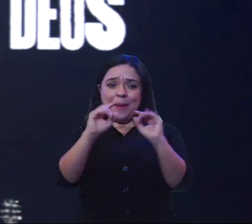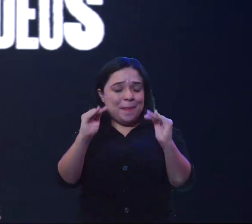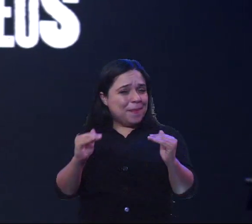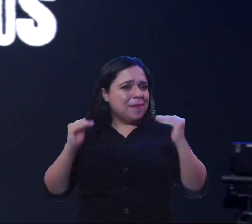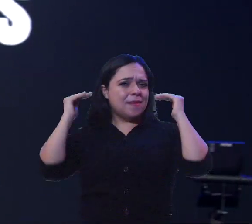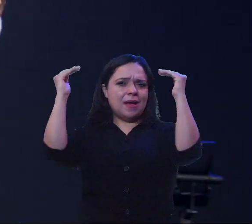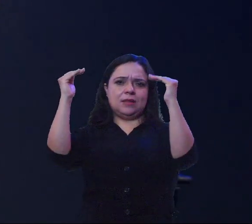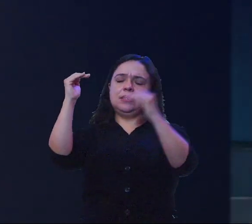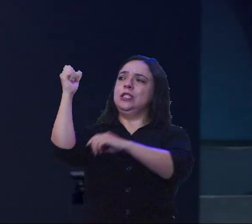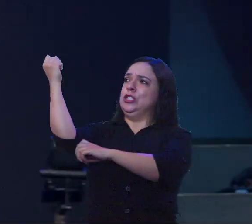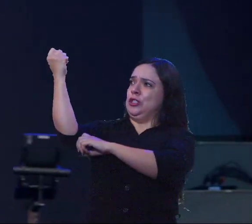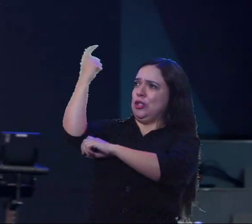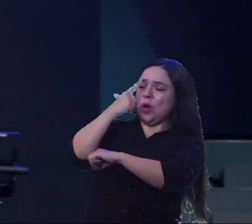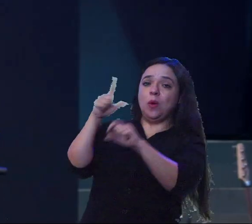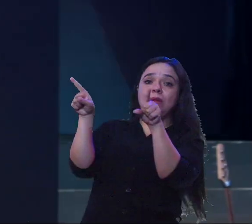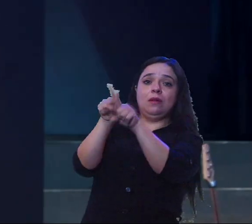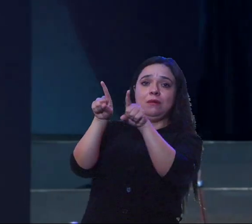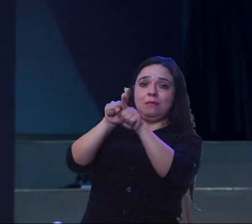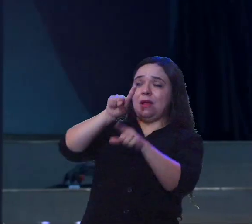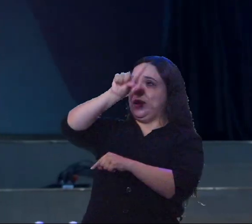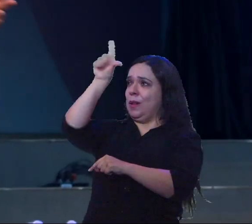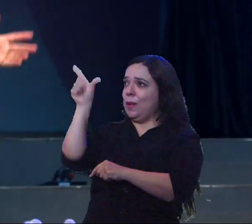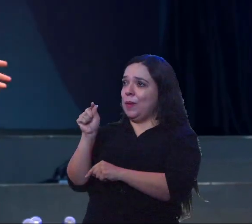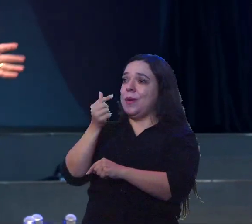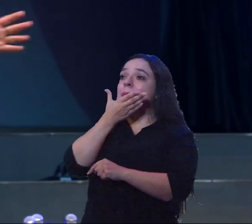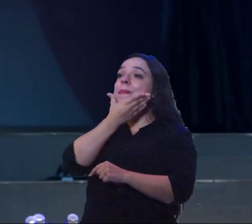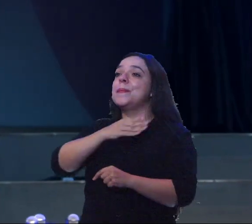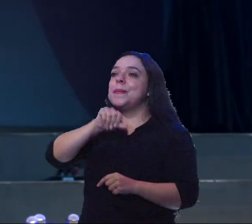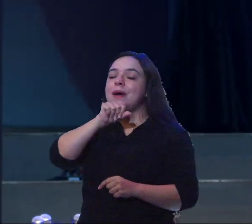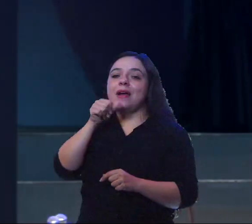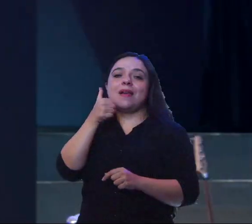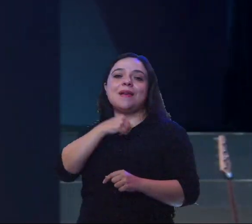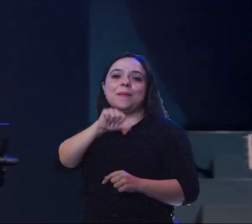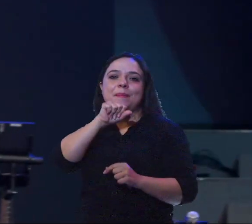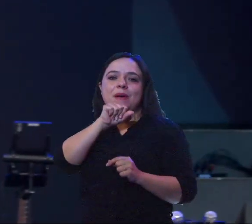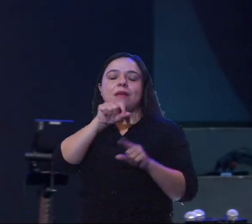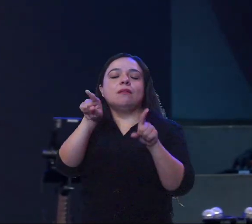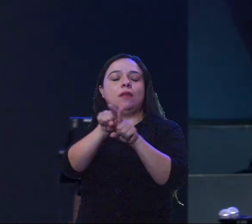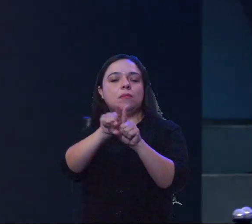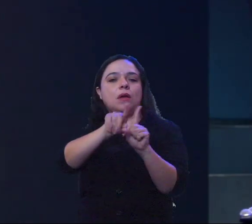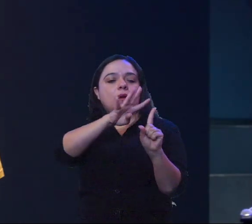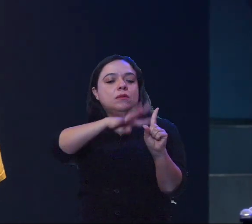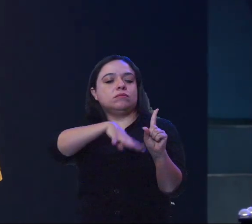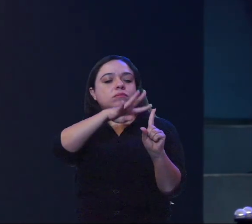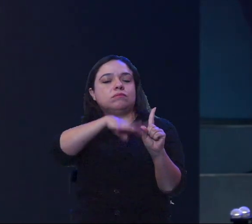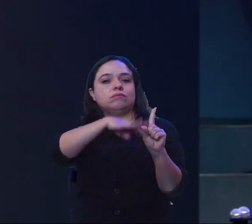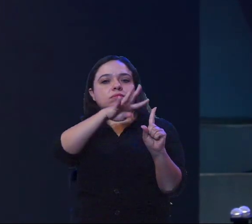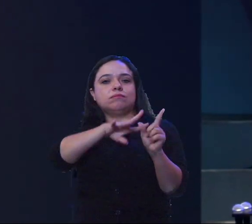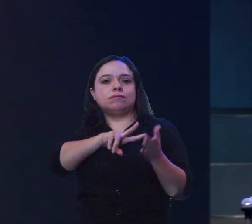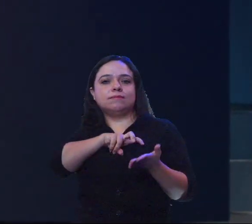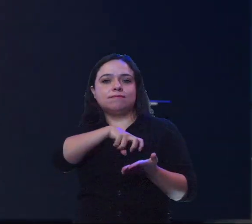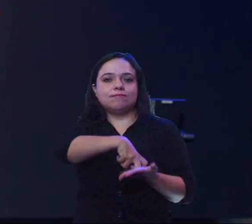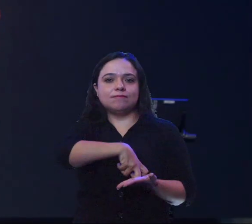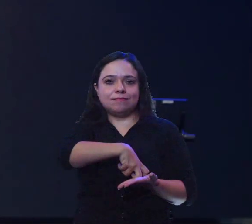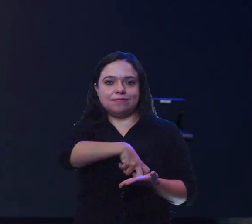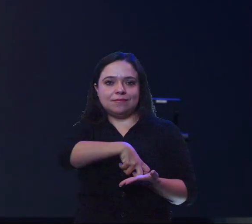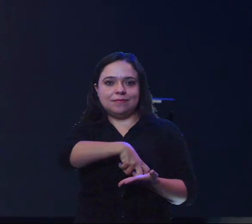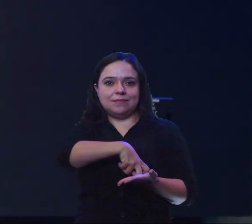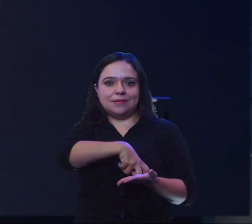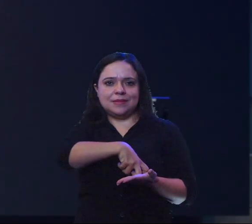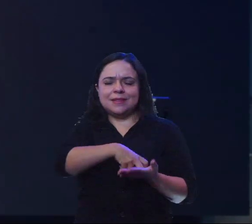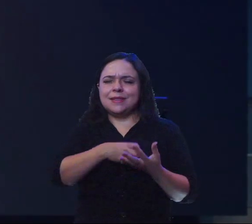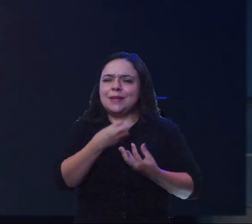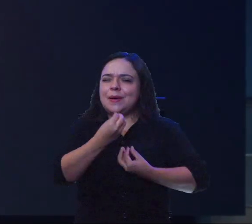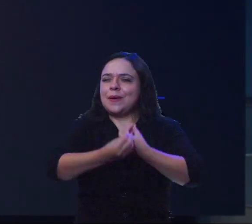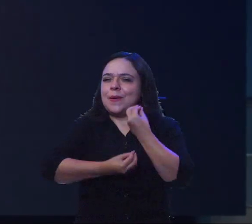disso, o sol e a lua, ou o pai e a mãe, e as estrelas que eram os irmãos, também iriam se curvar diante dele. Gente, que